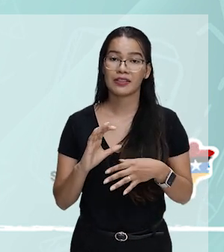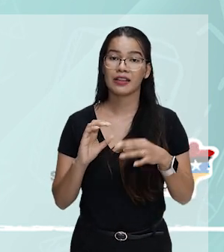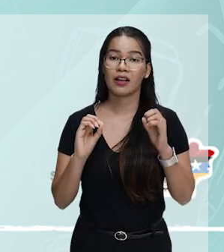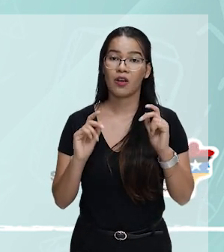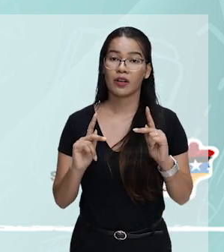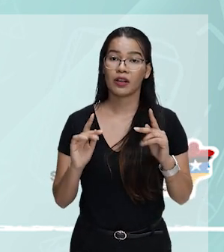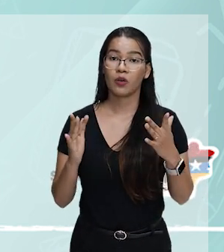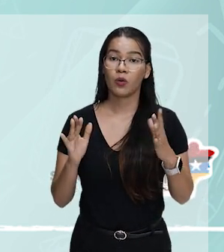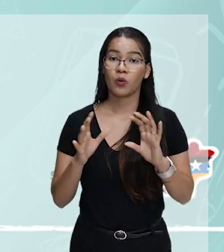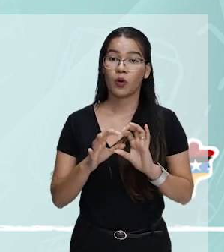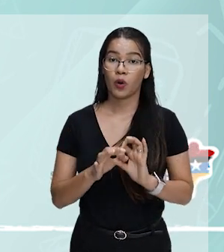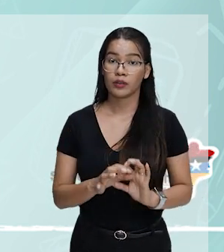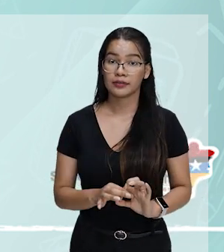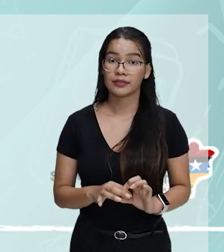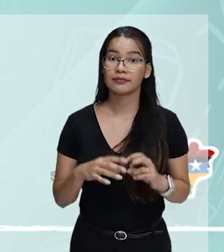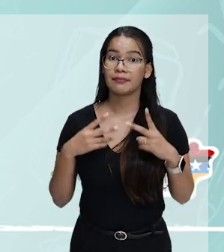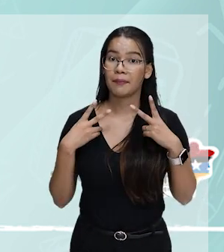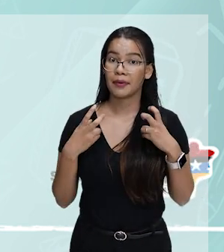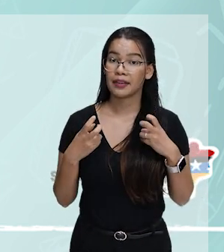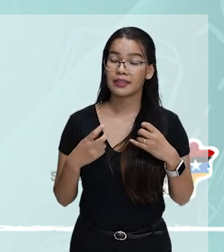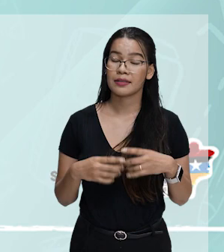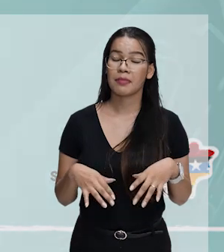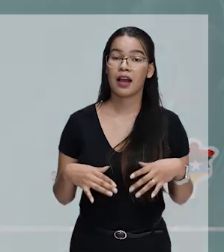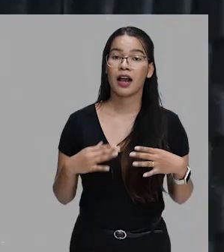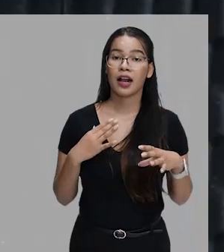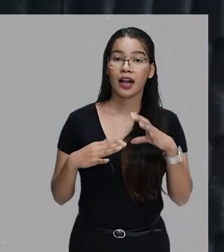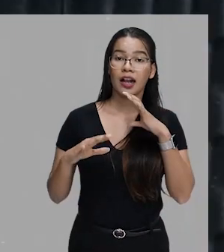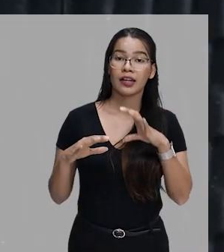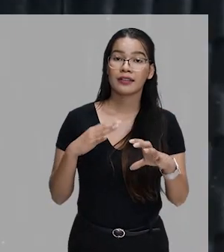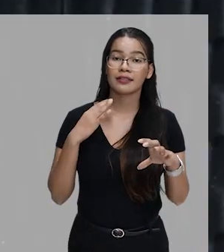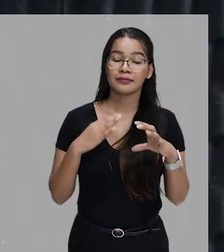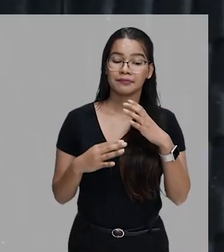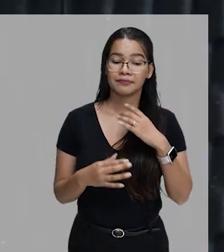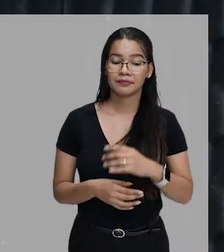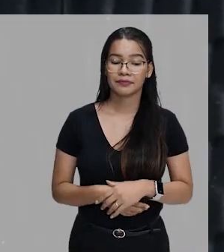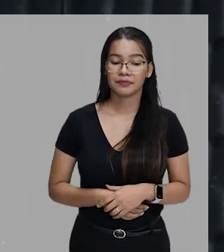O contexto, minha gente, tá? Essa canção eu tirei,